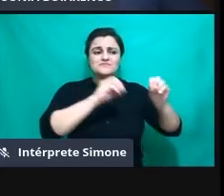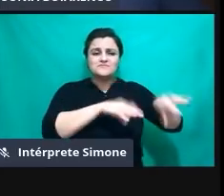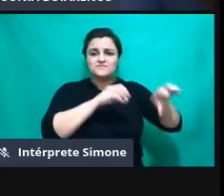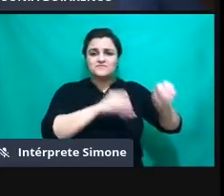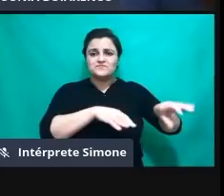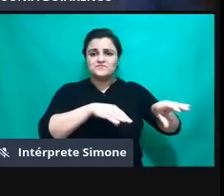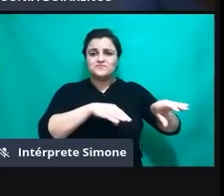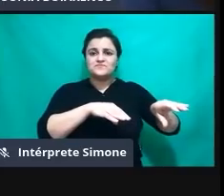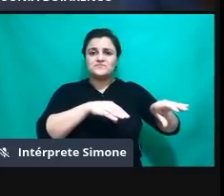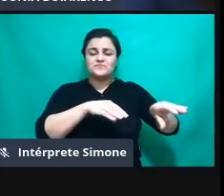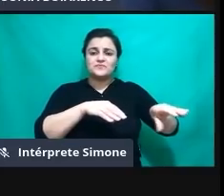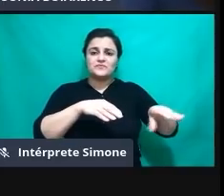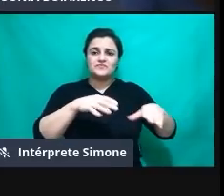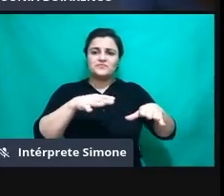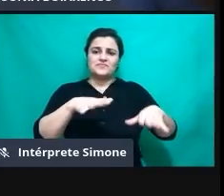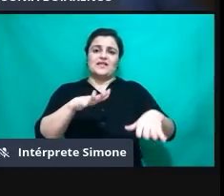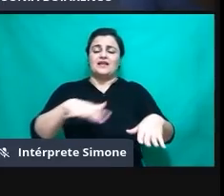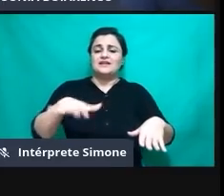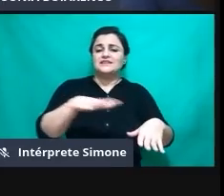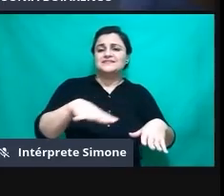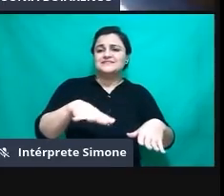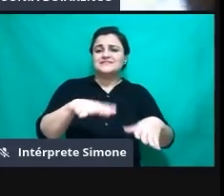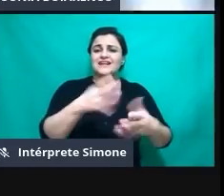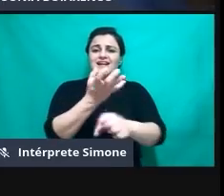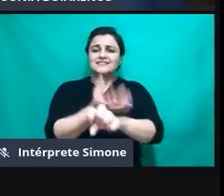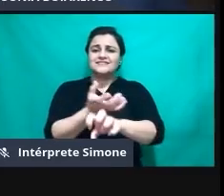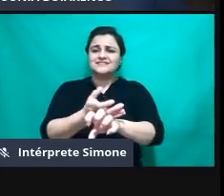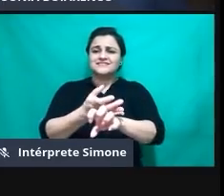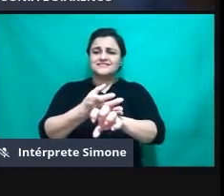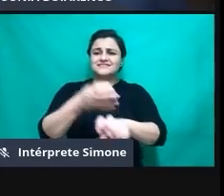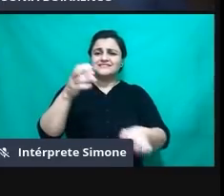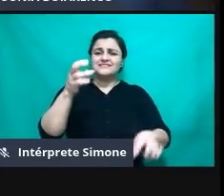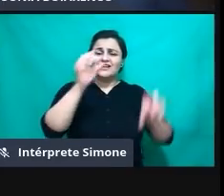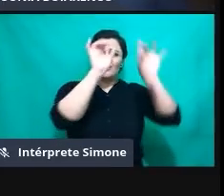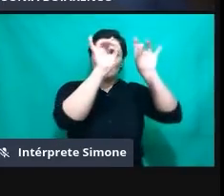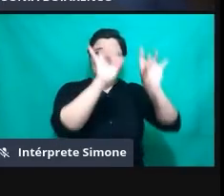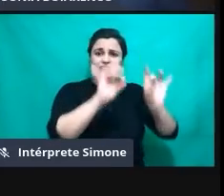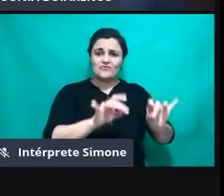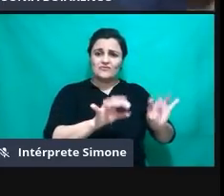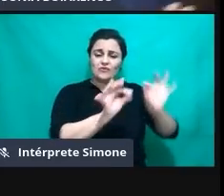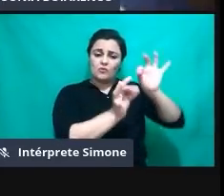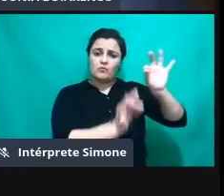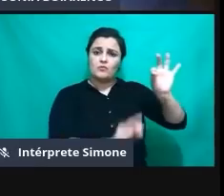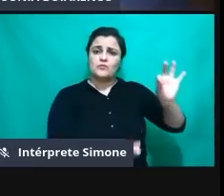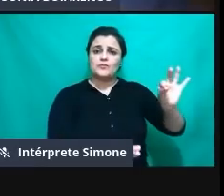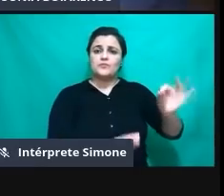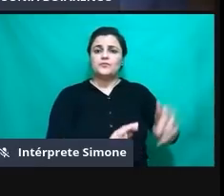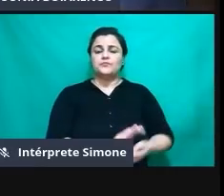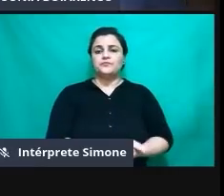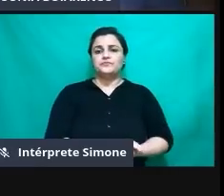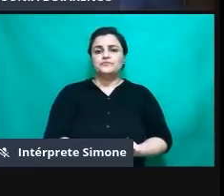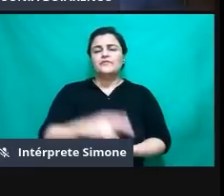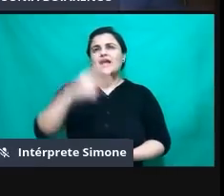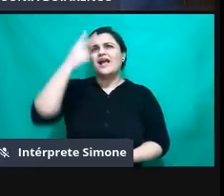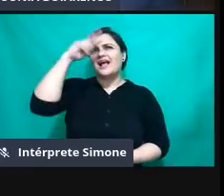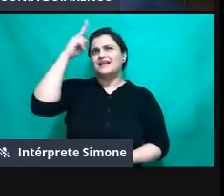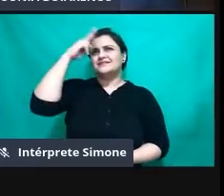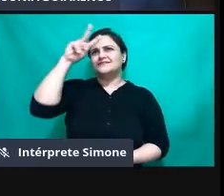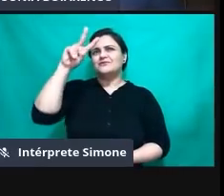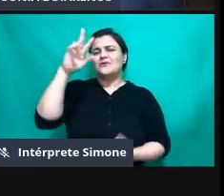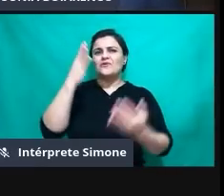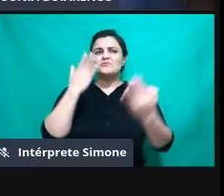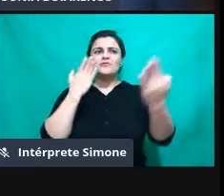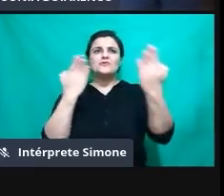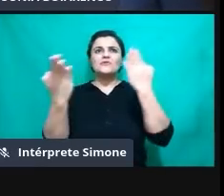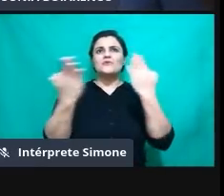ela vem com um diálogo muito grande entre o passado e o